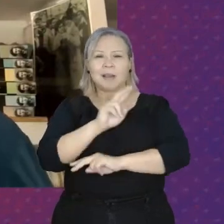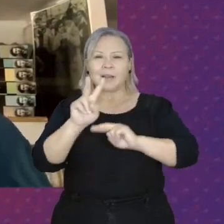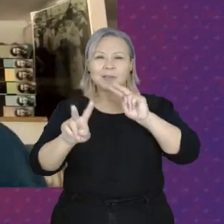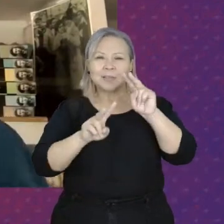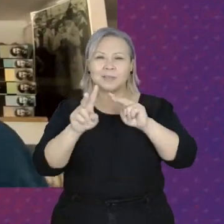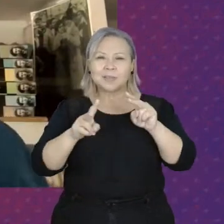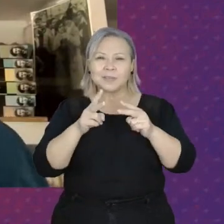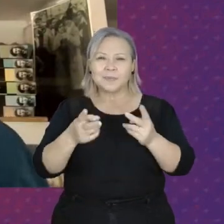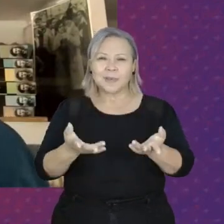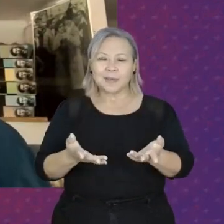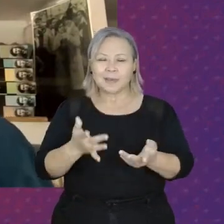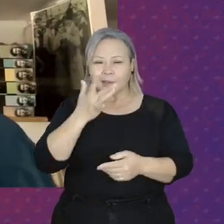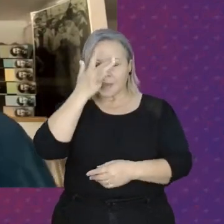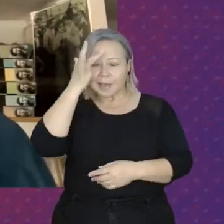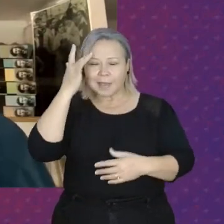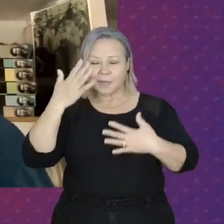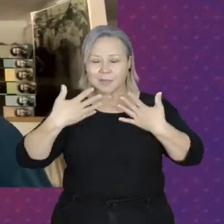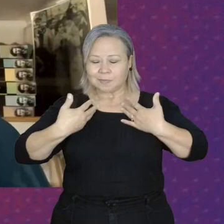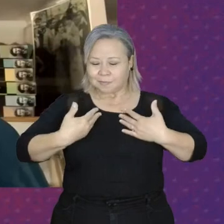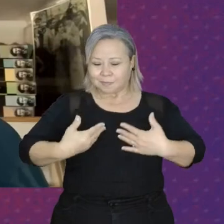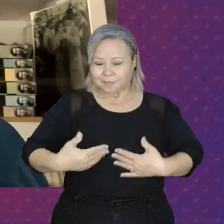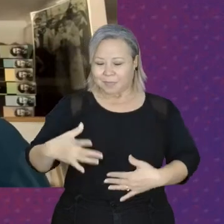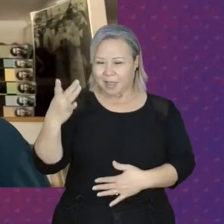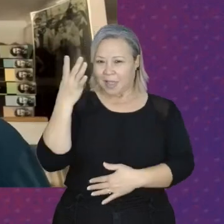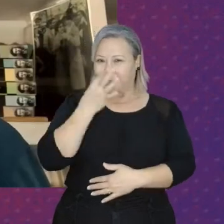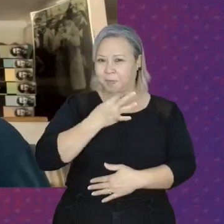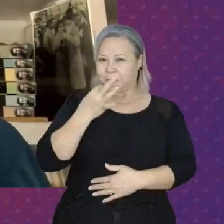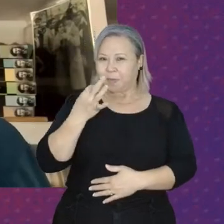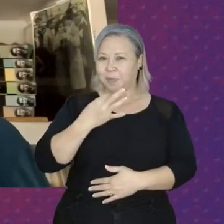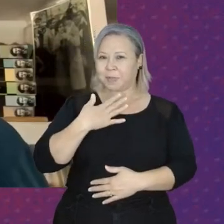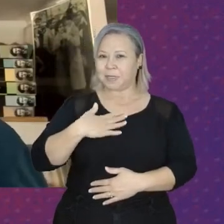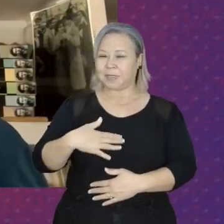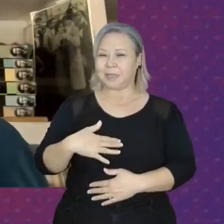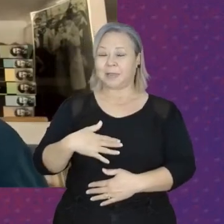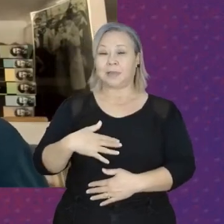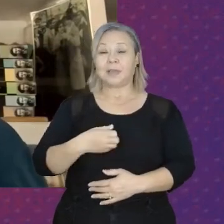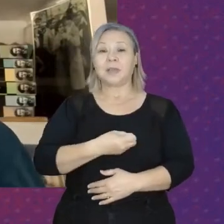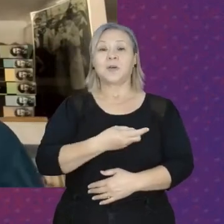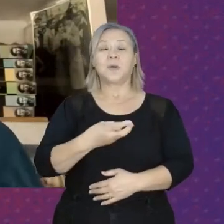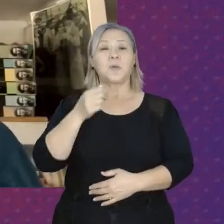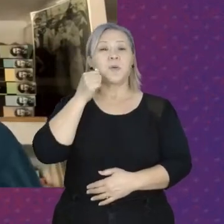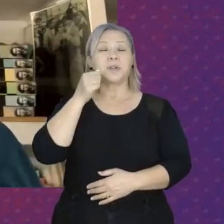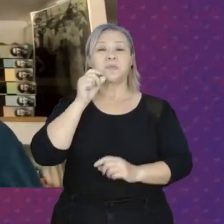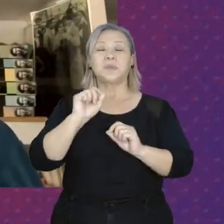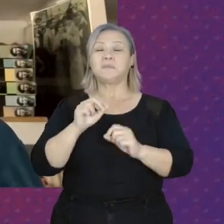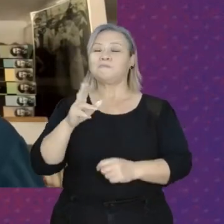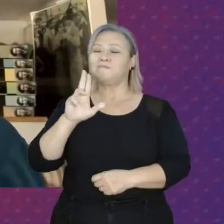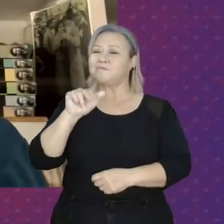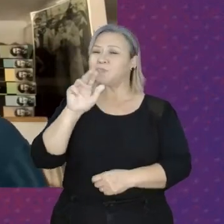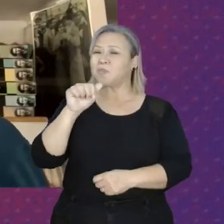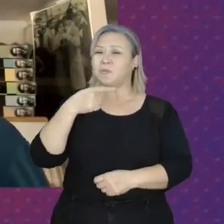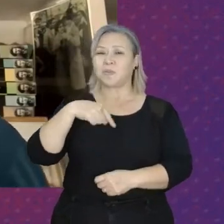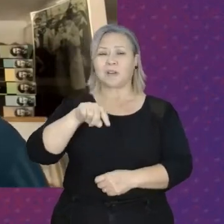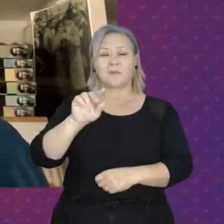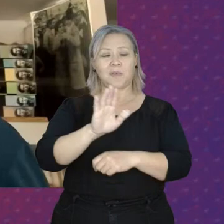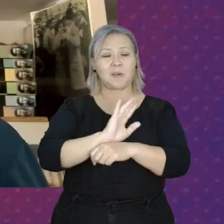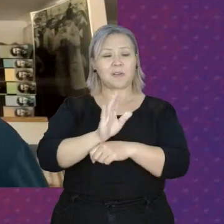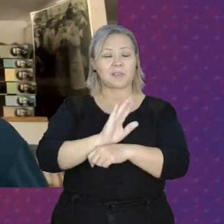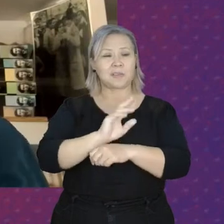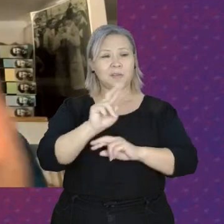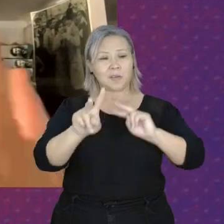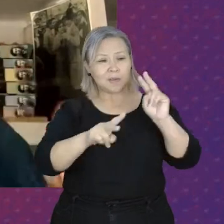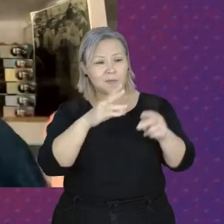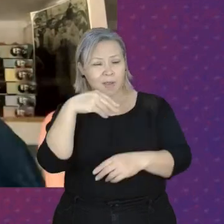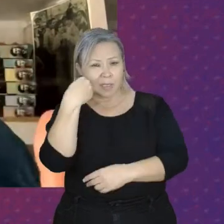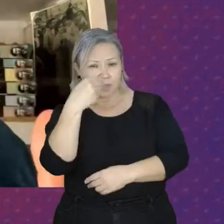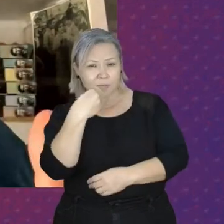ir ao cinema. Quantas mulheres que nunca foram ao cinema e que veem nessa